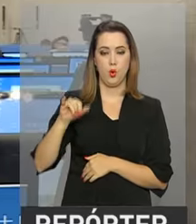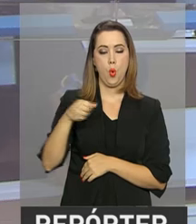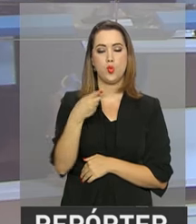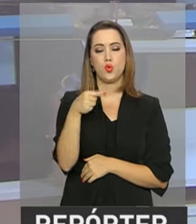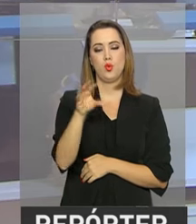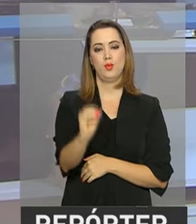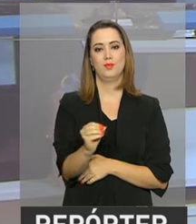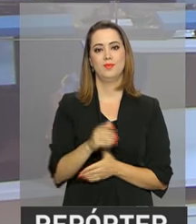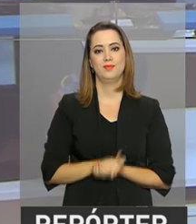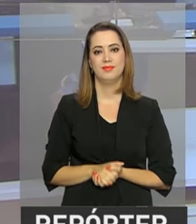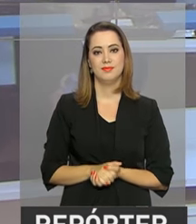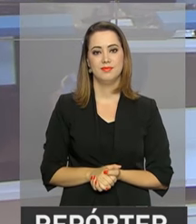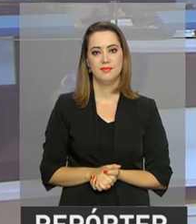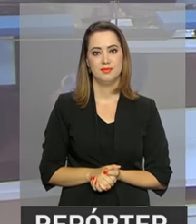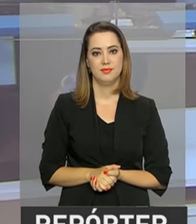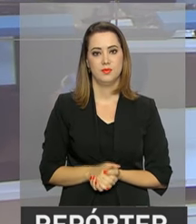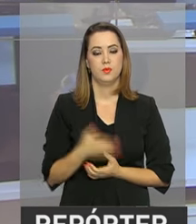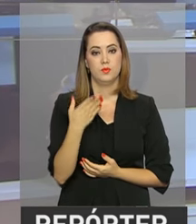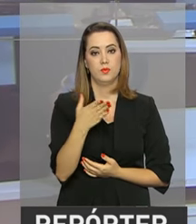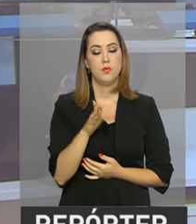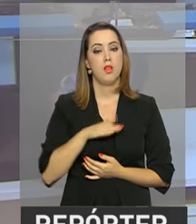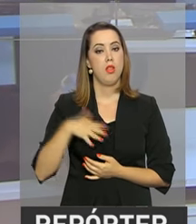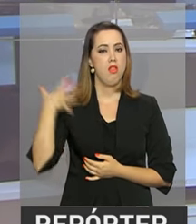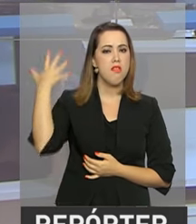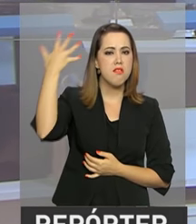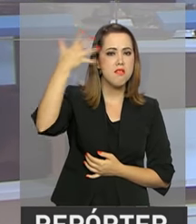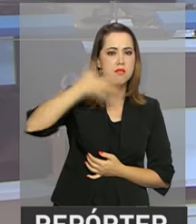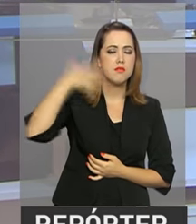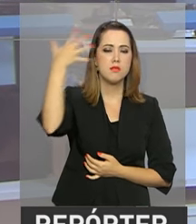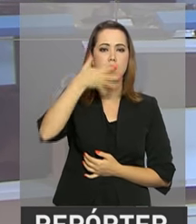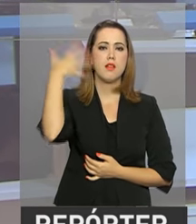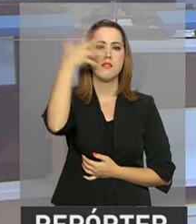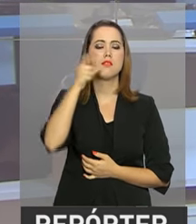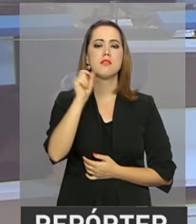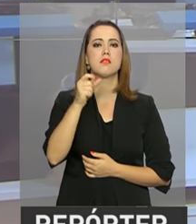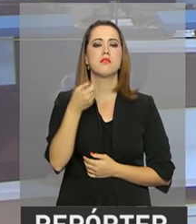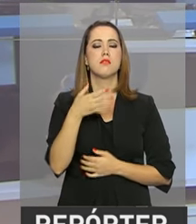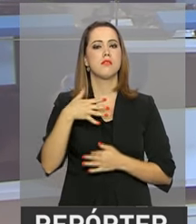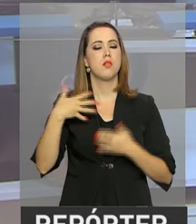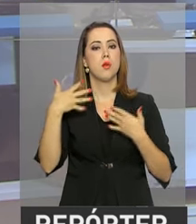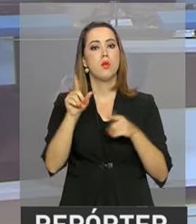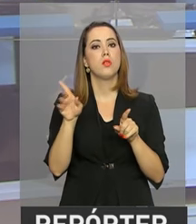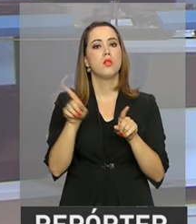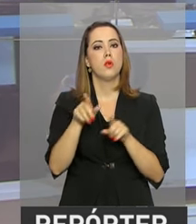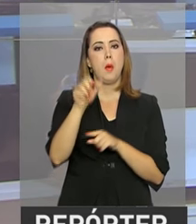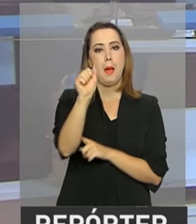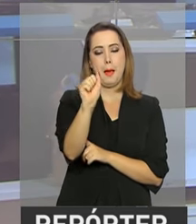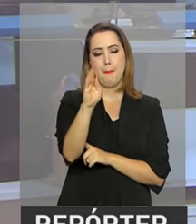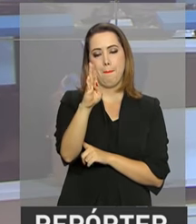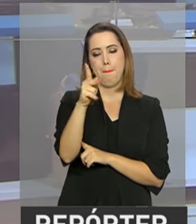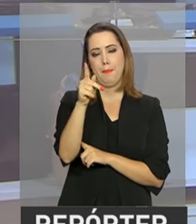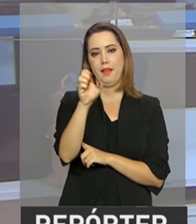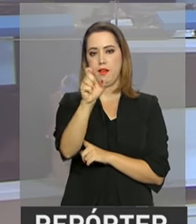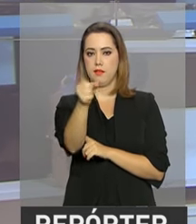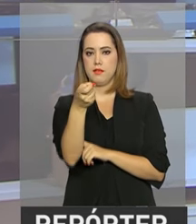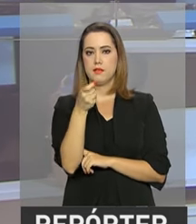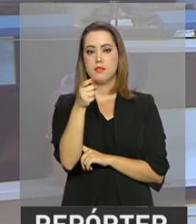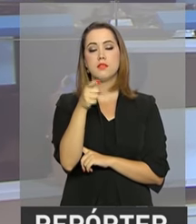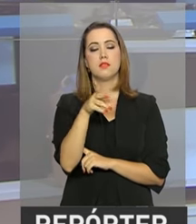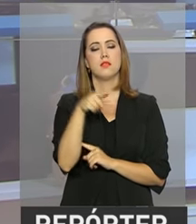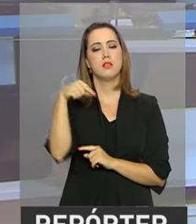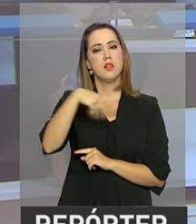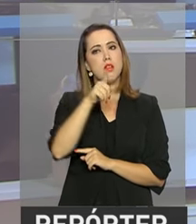Neto. E em um seminário promovido pela Apex Brasil, em Xangai, já devem ser assinados acordos comerciais entre